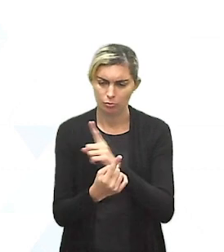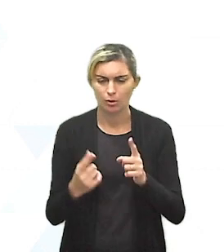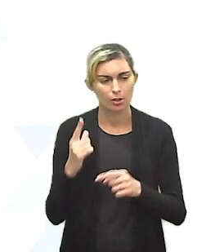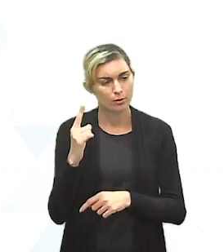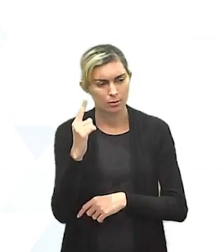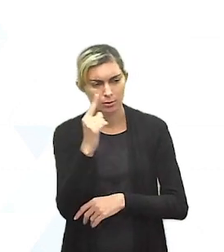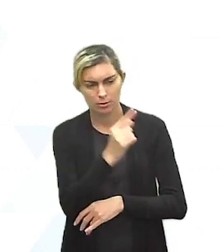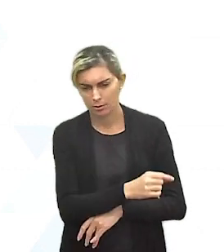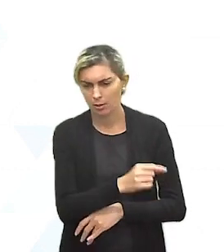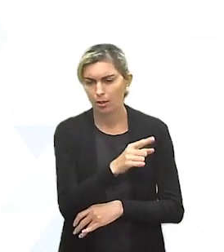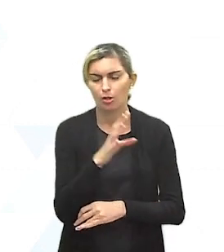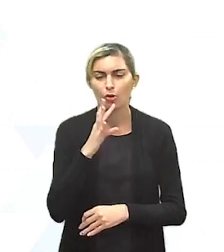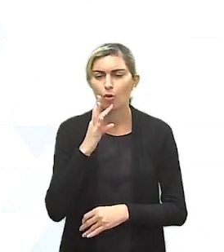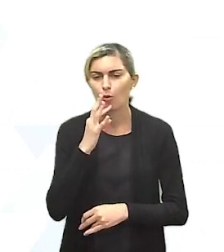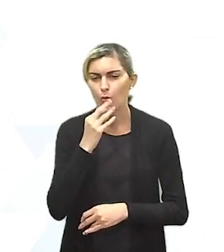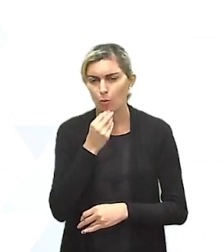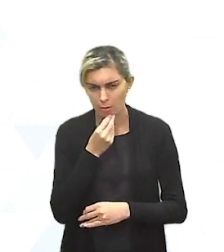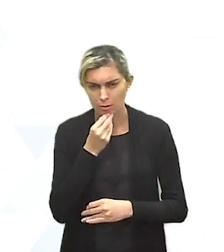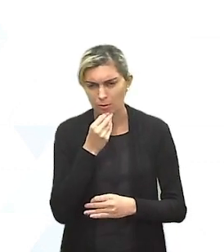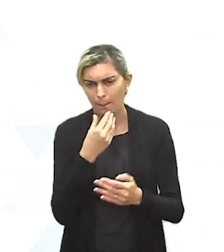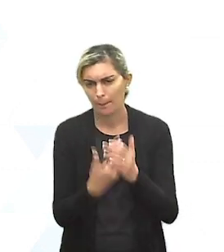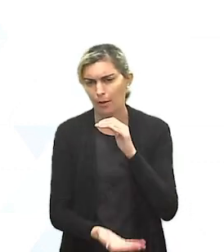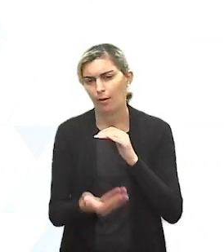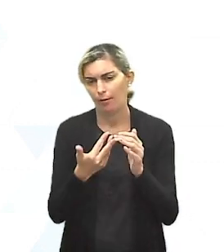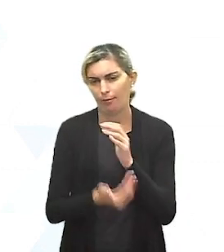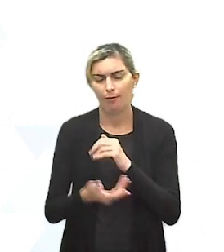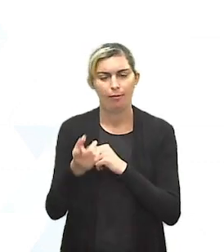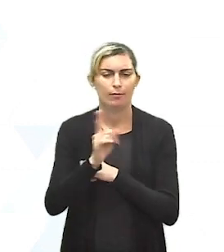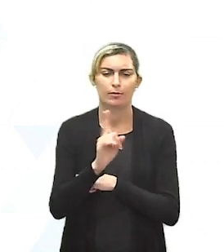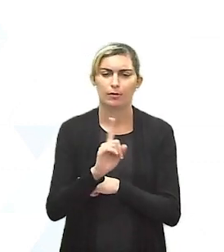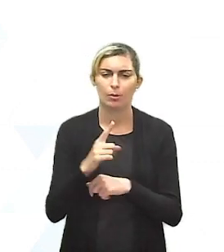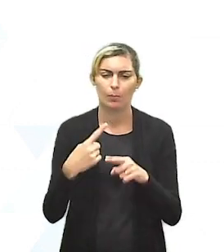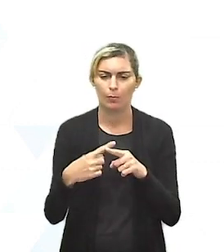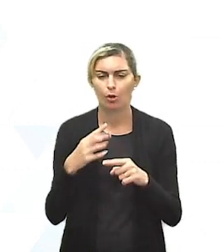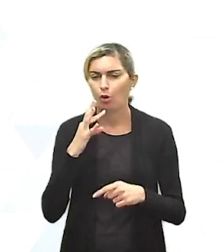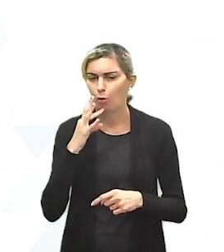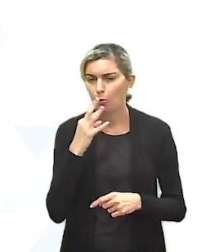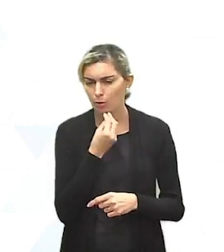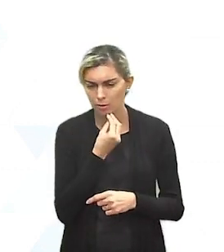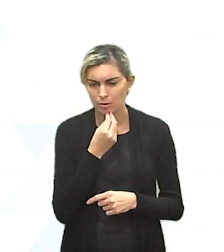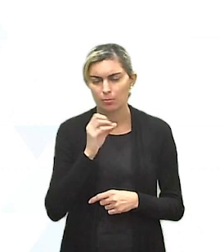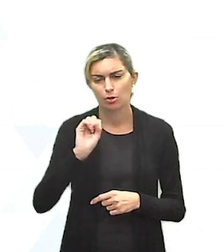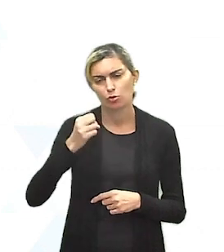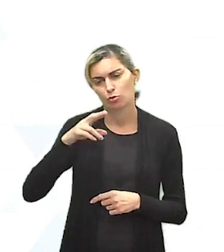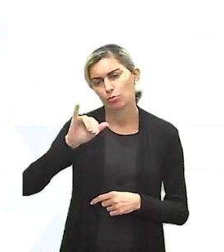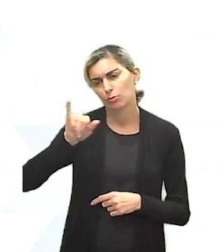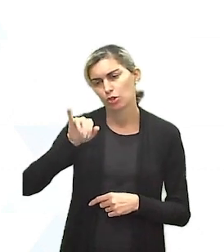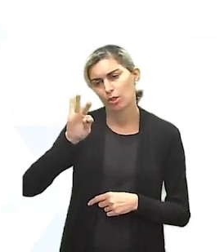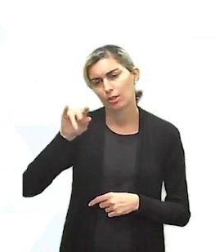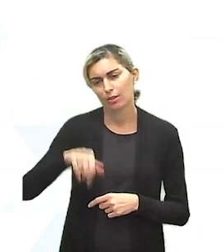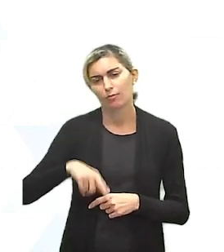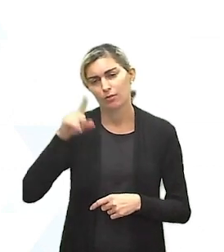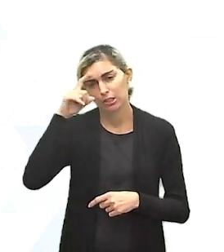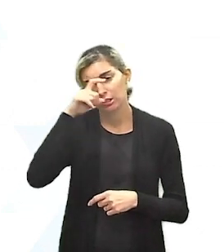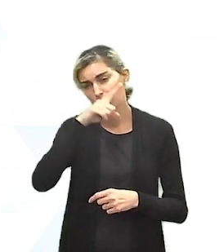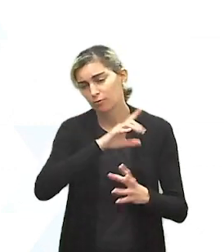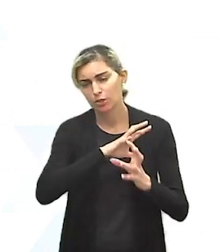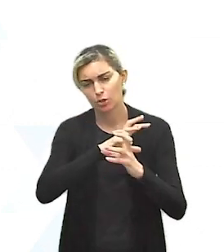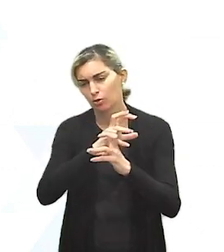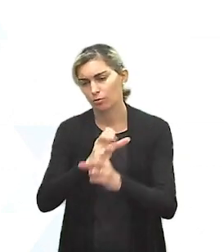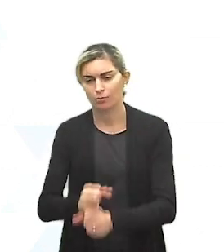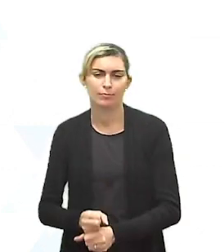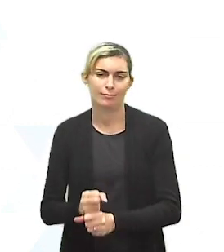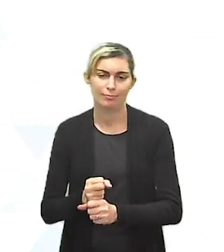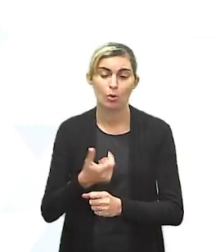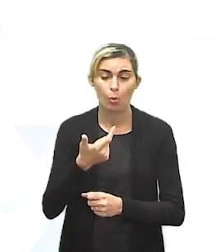organização, esse conhecimento não seja perdido, porque é um conhecimento subjetivo de difícil mensuração.